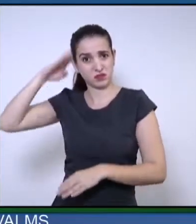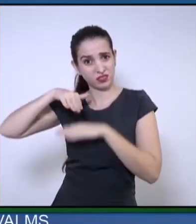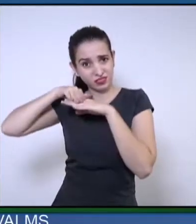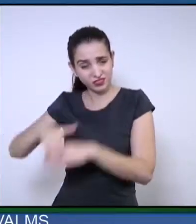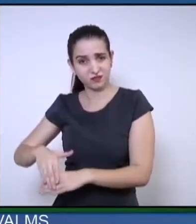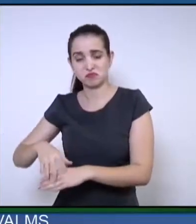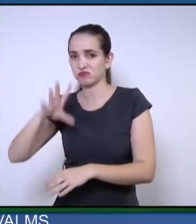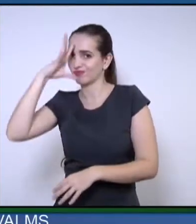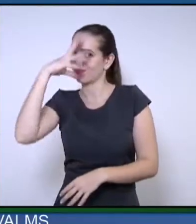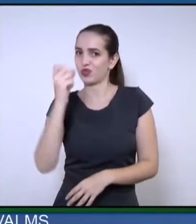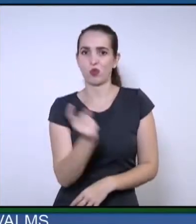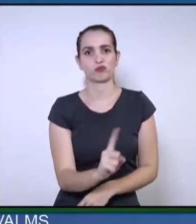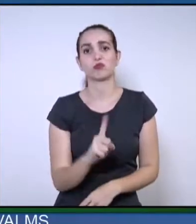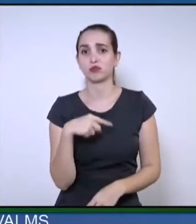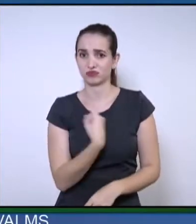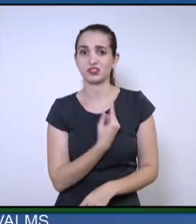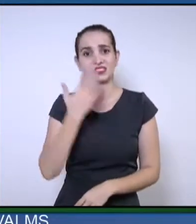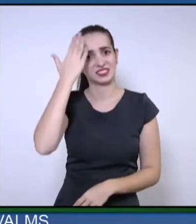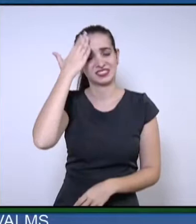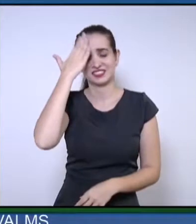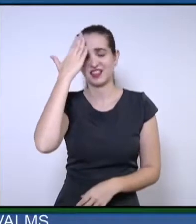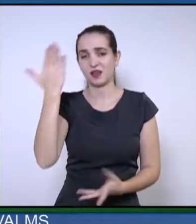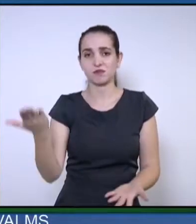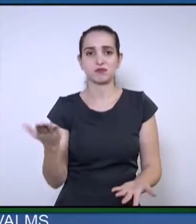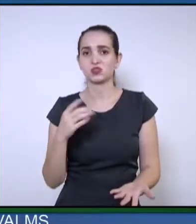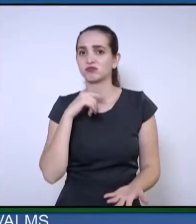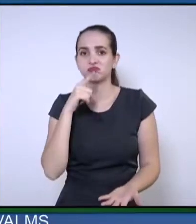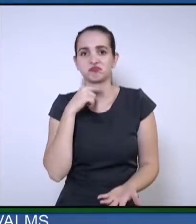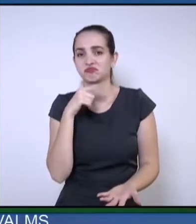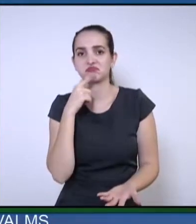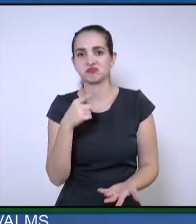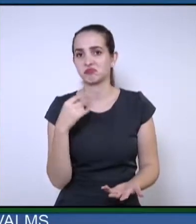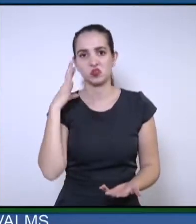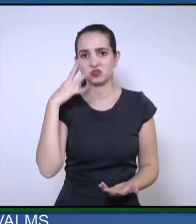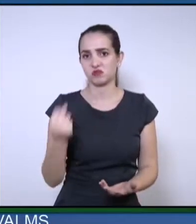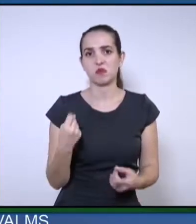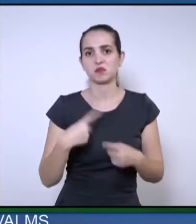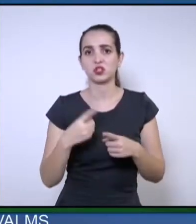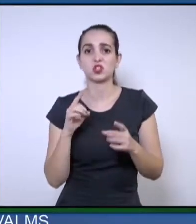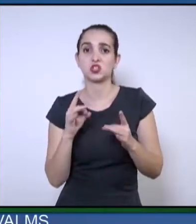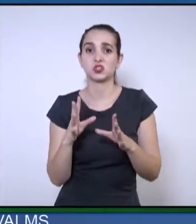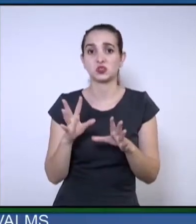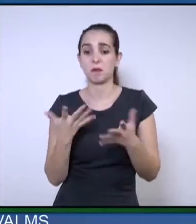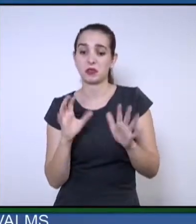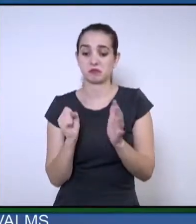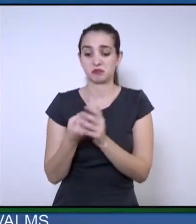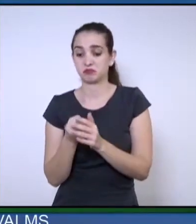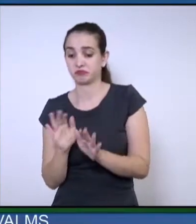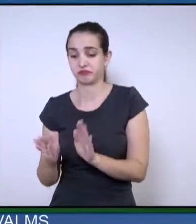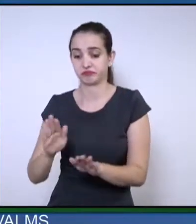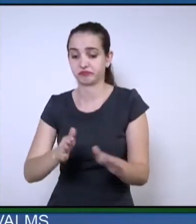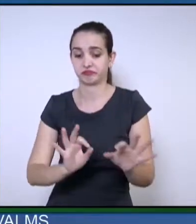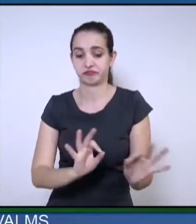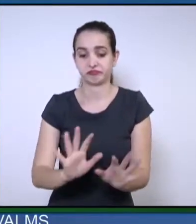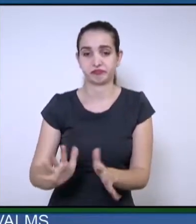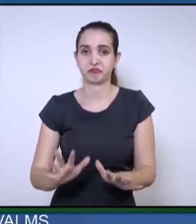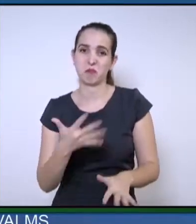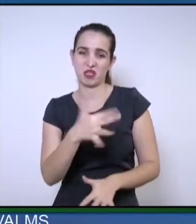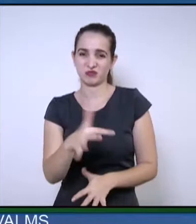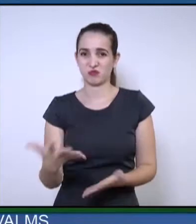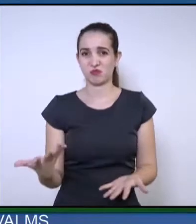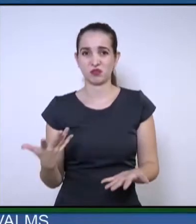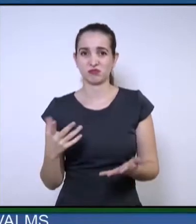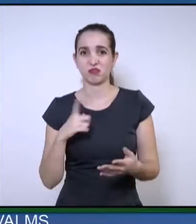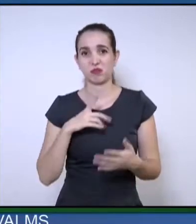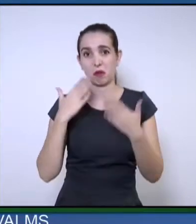militar, que não resolve, que todo mundo sabe que não resolve, que é para maquiar, para tentar ter popularidade do governo, e o Rio de Janeiro